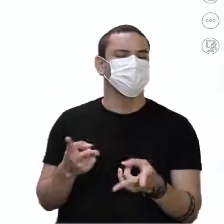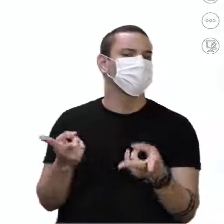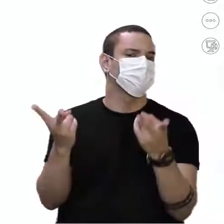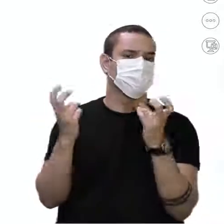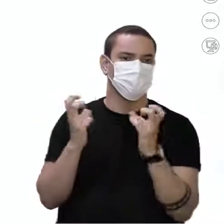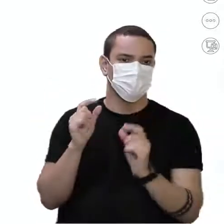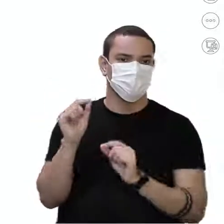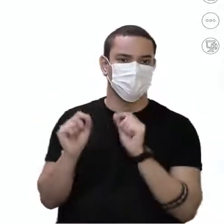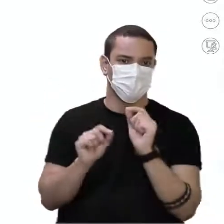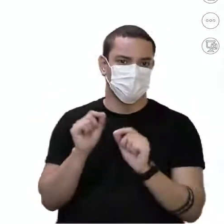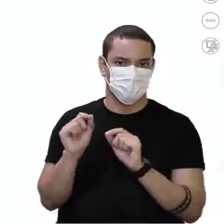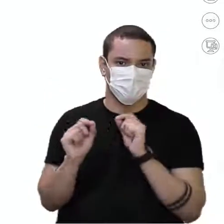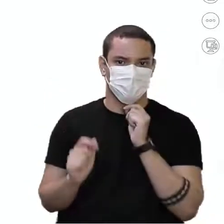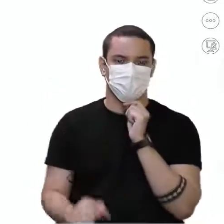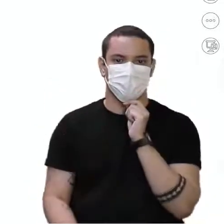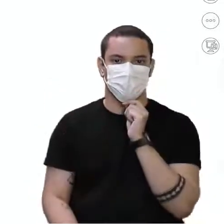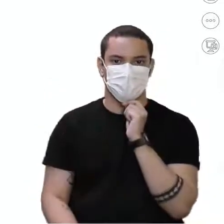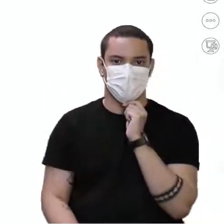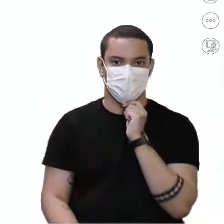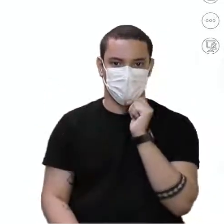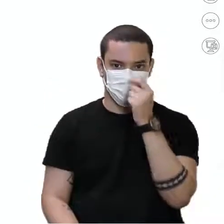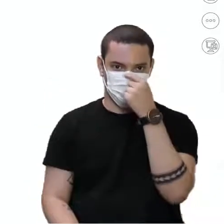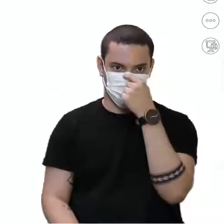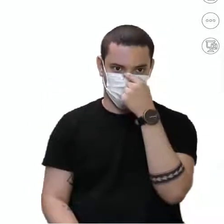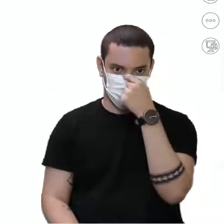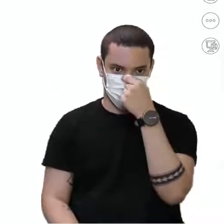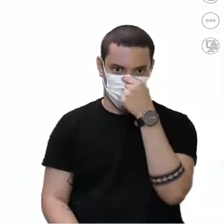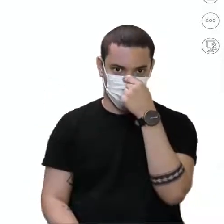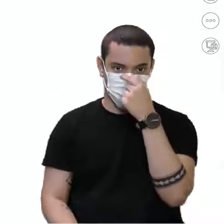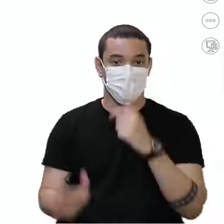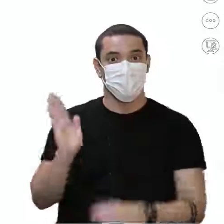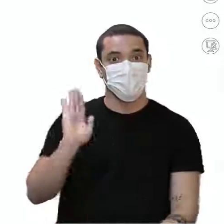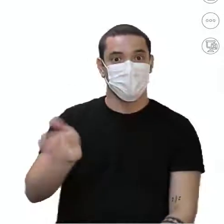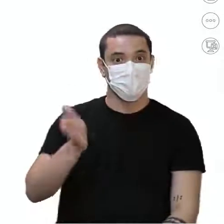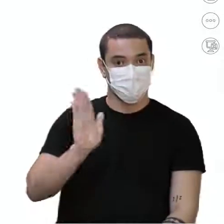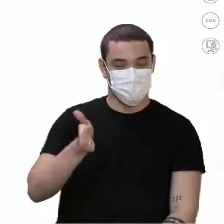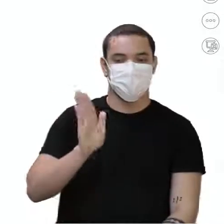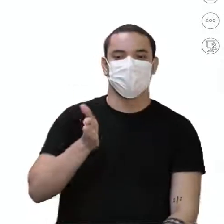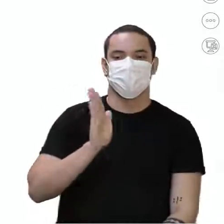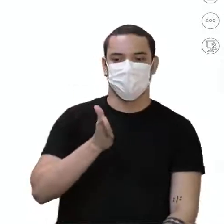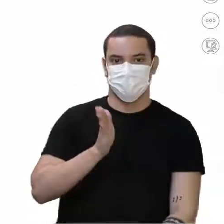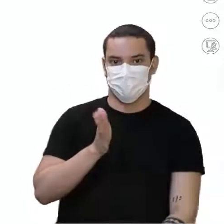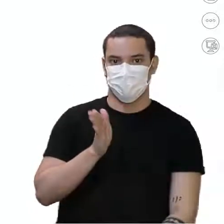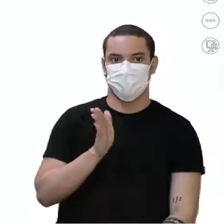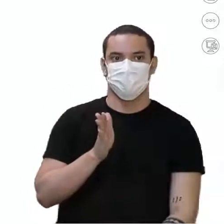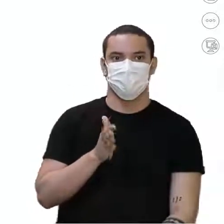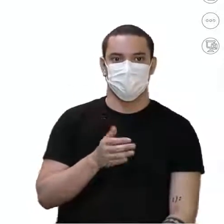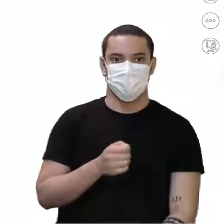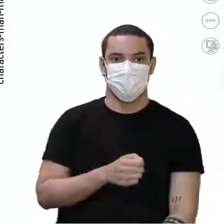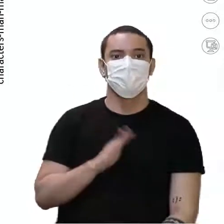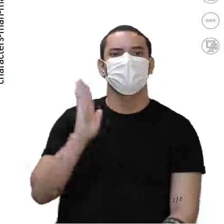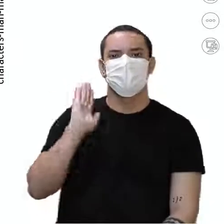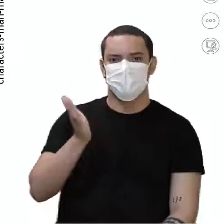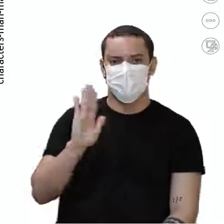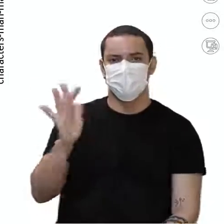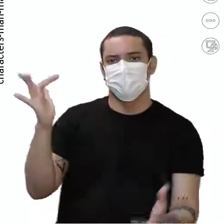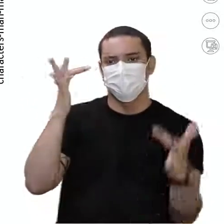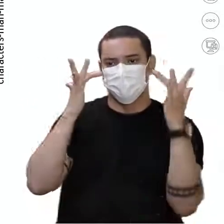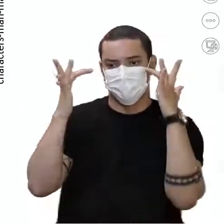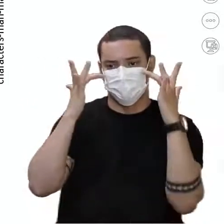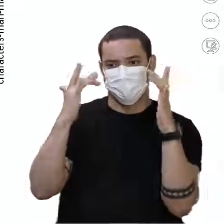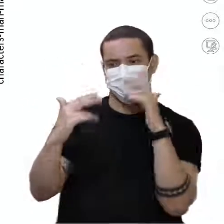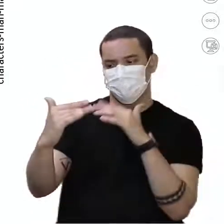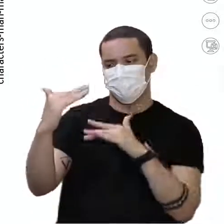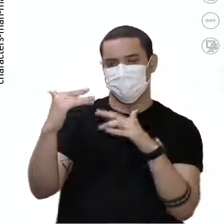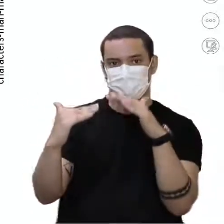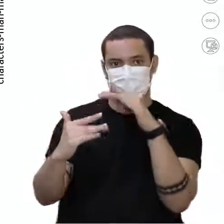aqui também, have they ever been in love? Já, eles já estiveram apaixonados? Aqui,